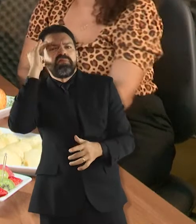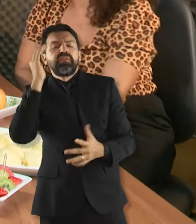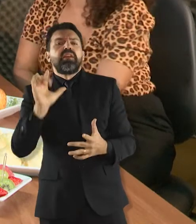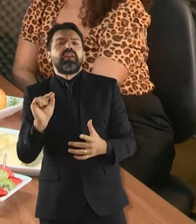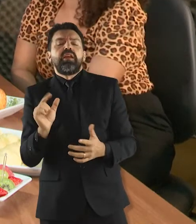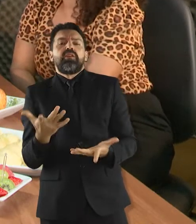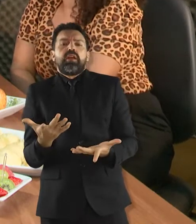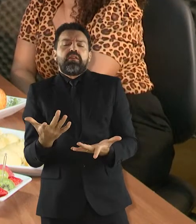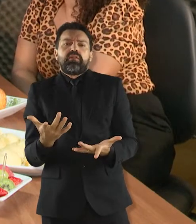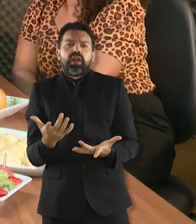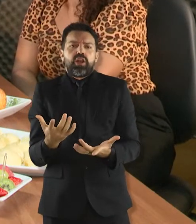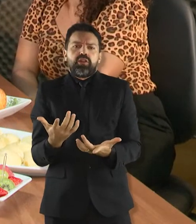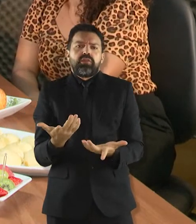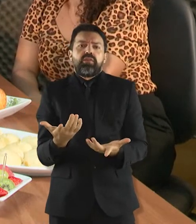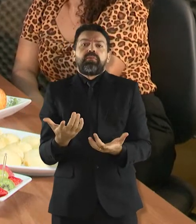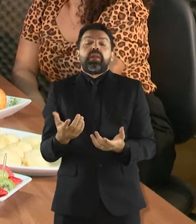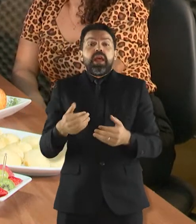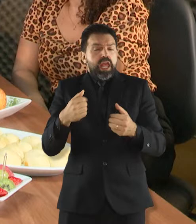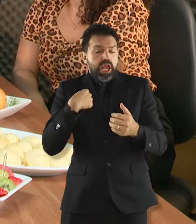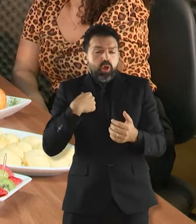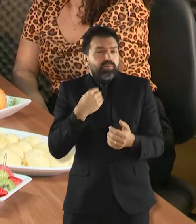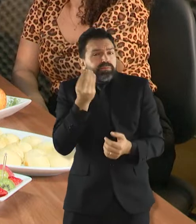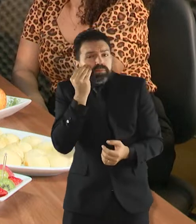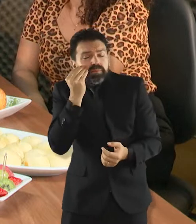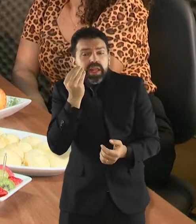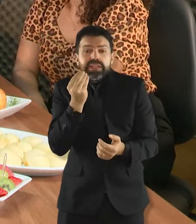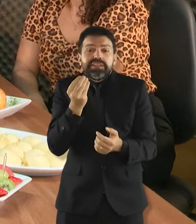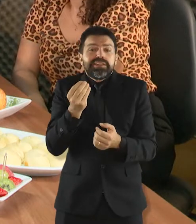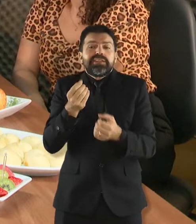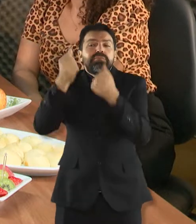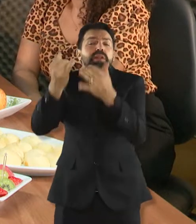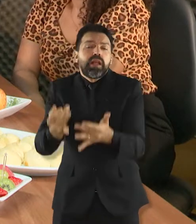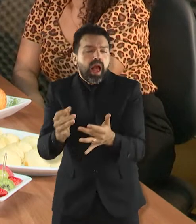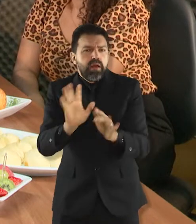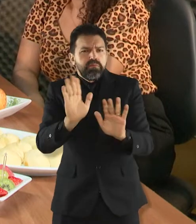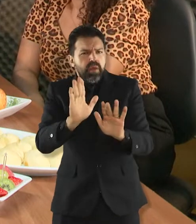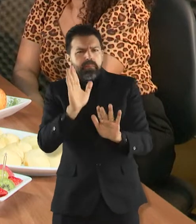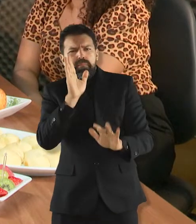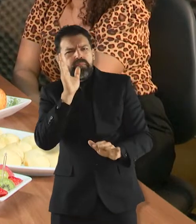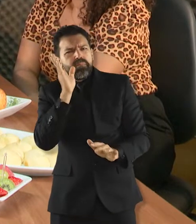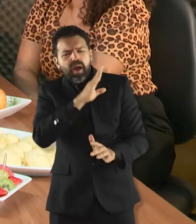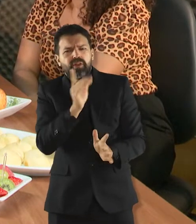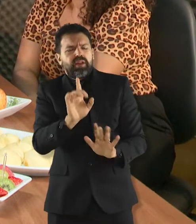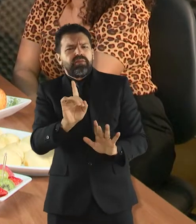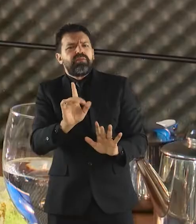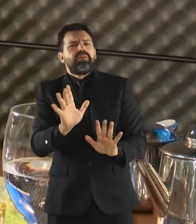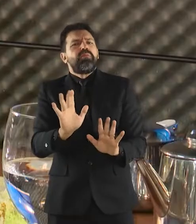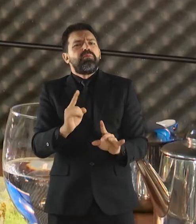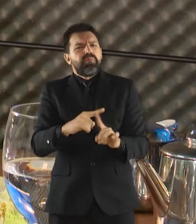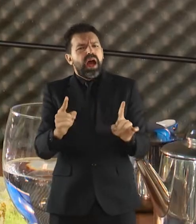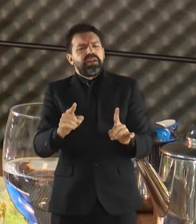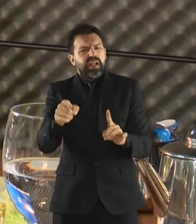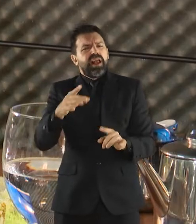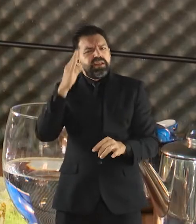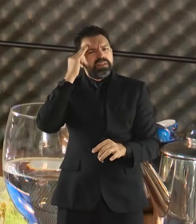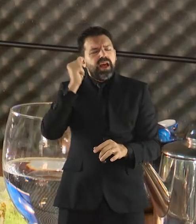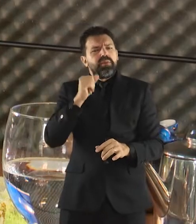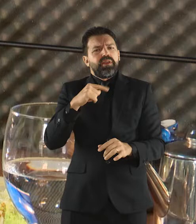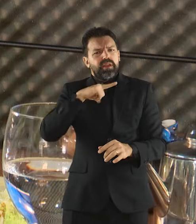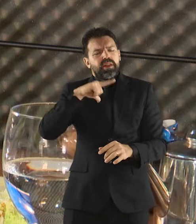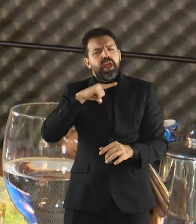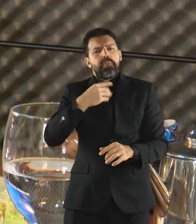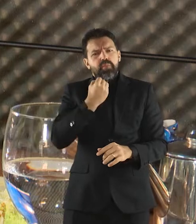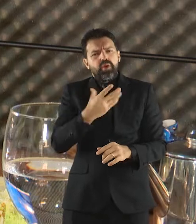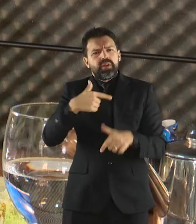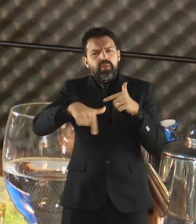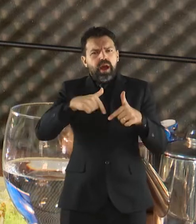outra forma, né? Eu nem tento explicar, e não é maldade, nada do tipo. Né? Ela sabe que eu tenho um bom trabalho,